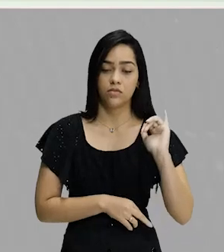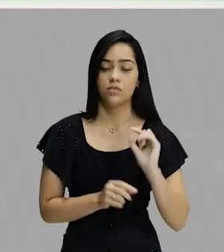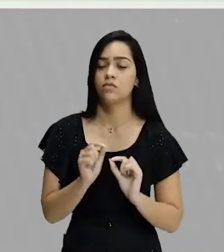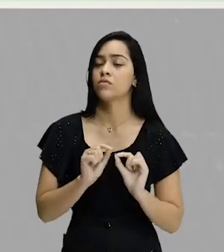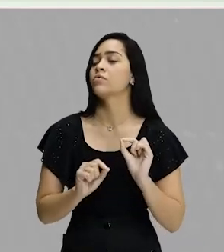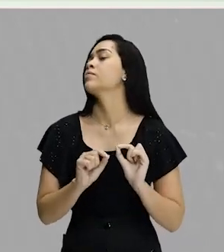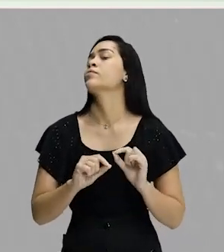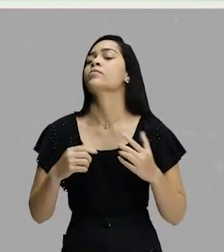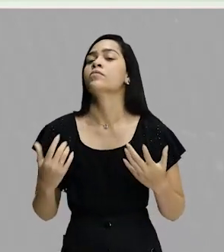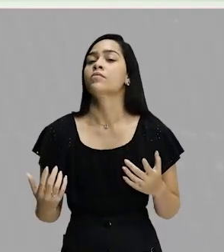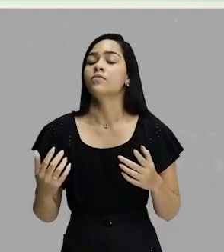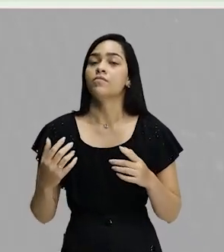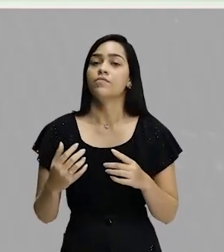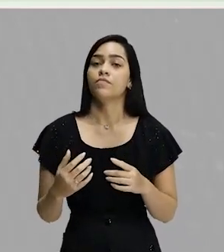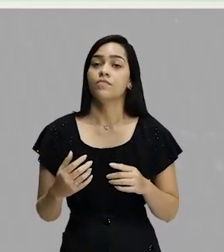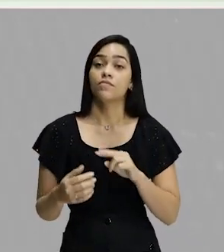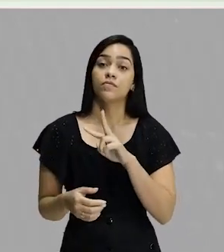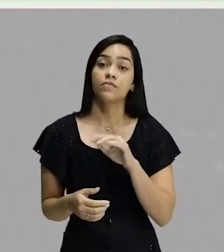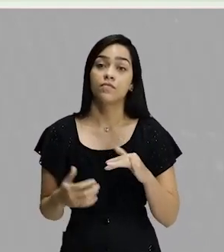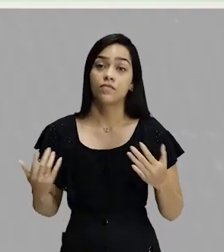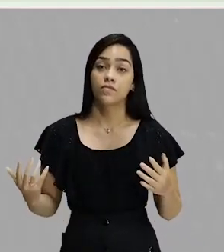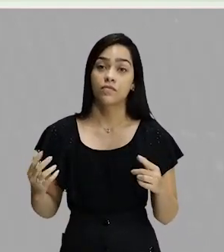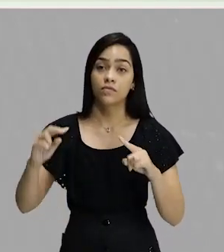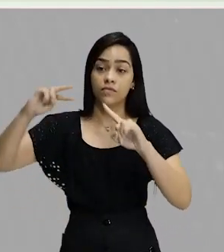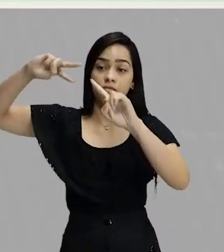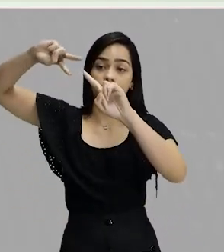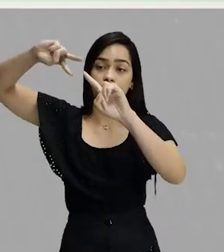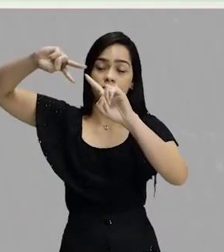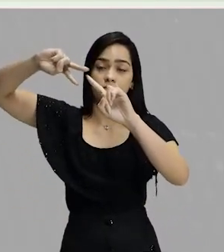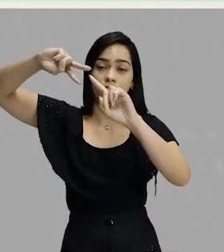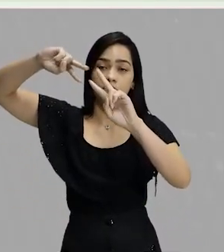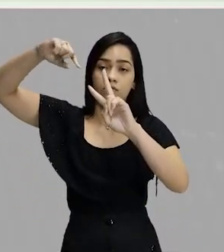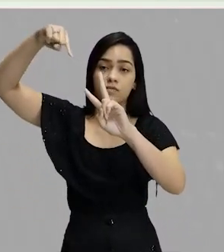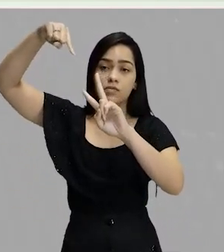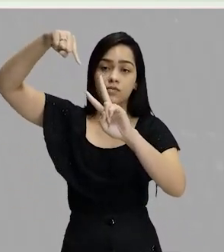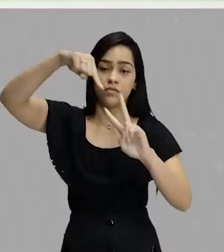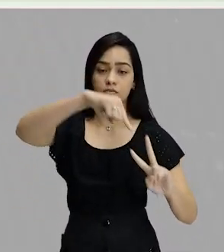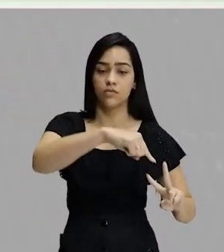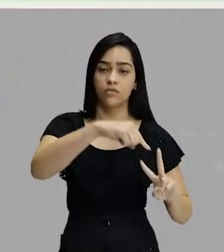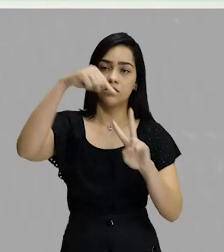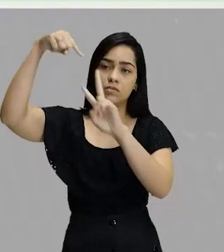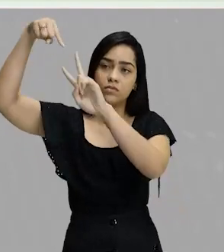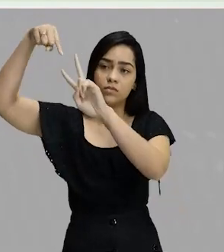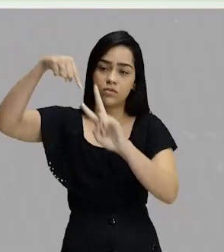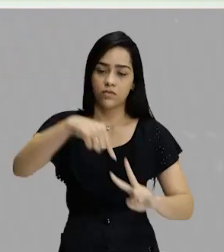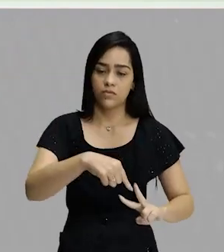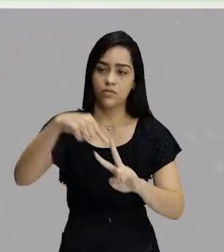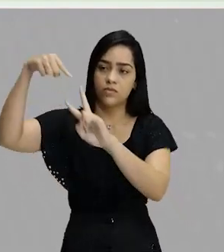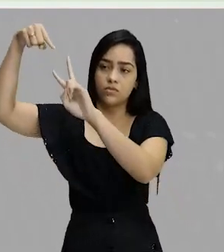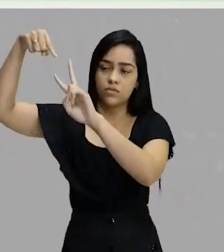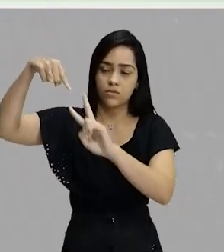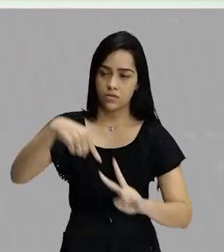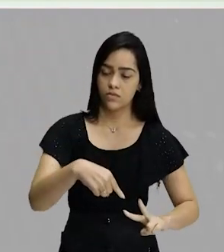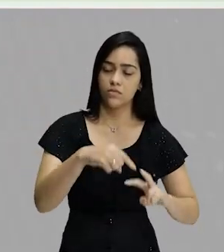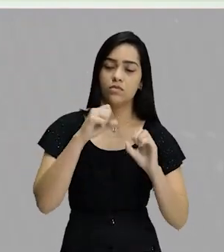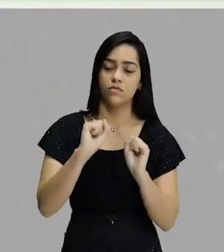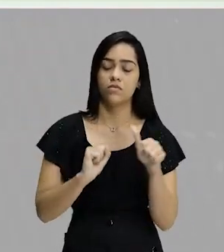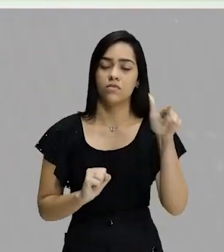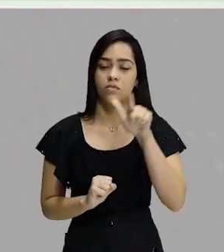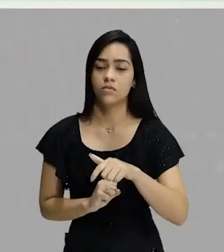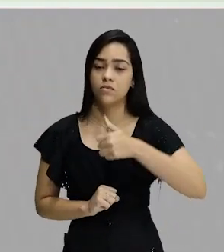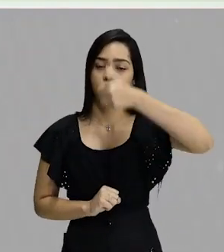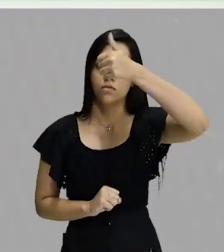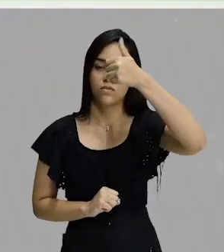a gente faz mesmo? A gente repete aqui 2 colunas, né? Pode ser a primeira e a segunda, pode ser a segunda e a terceira. Vou repetir aqui a